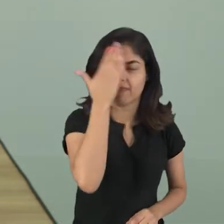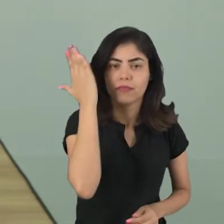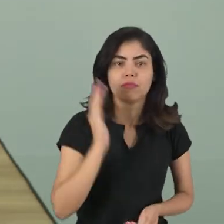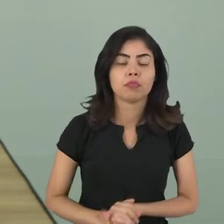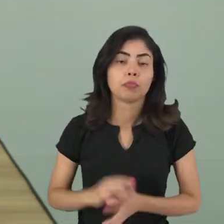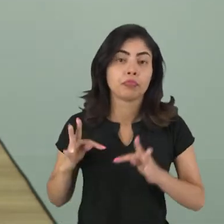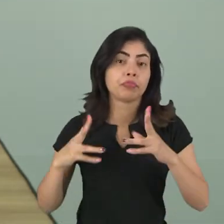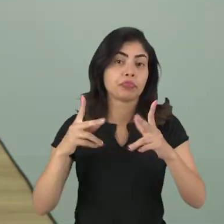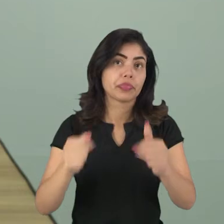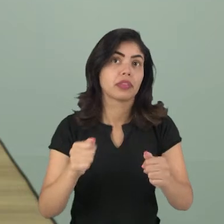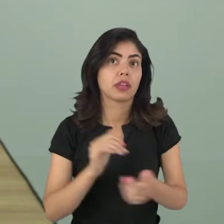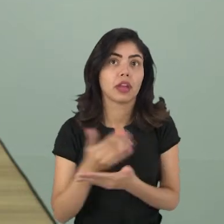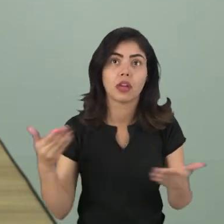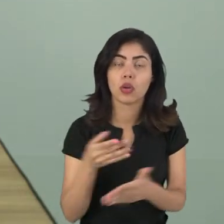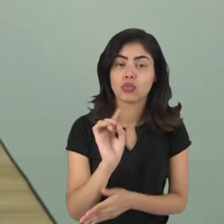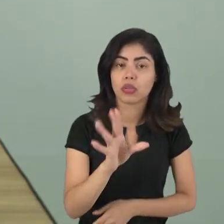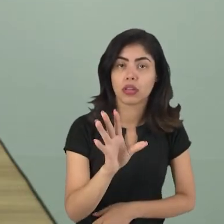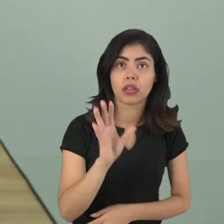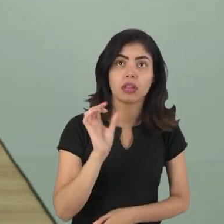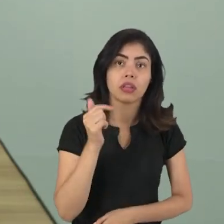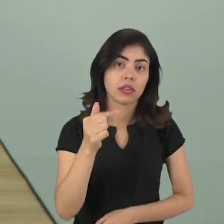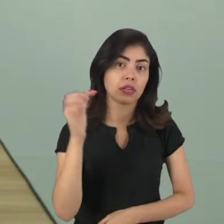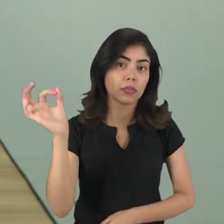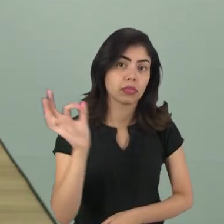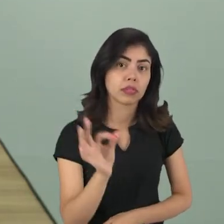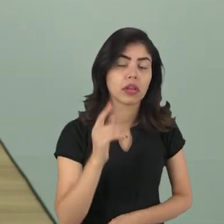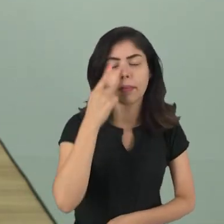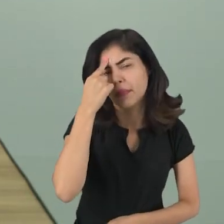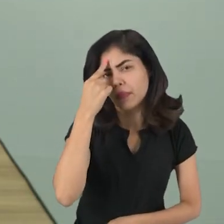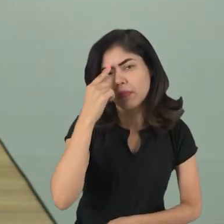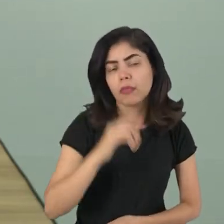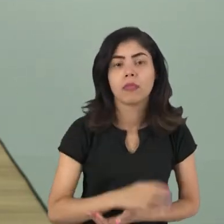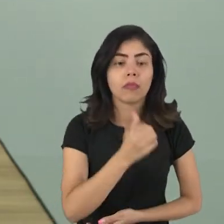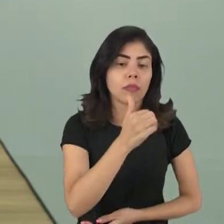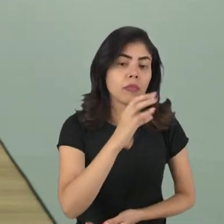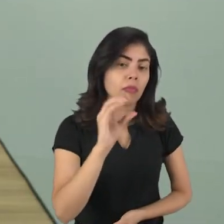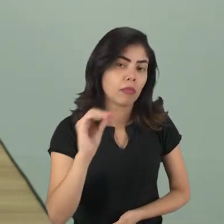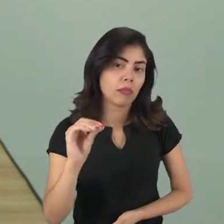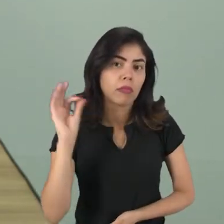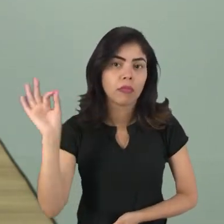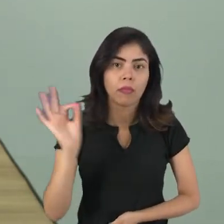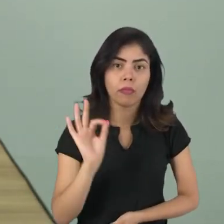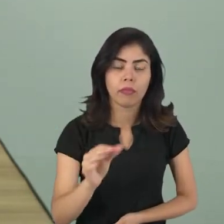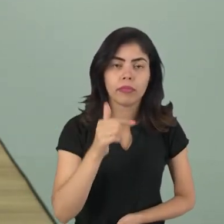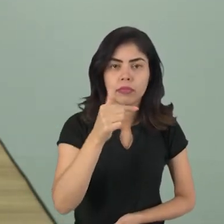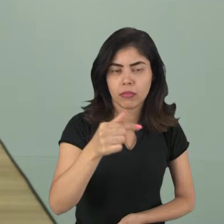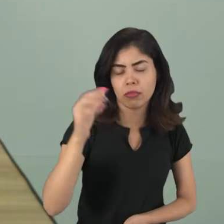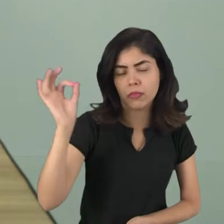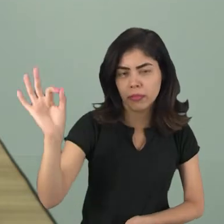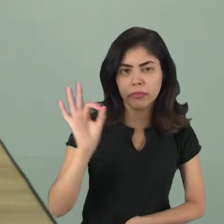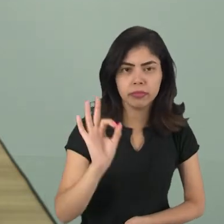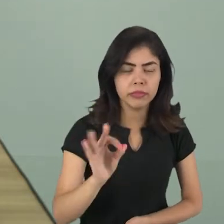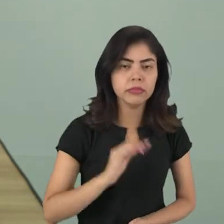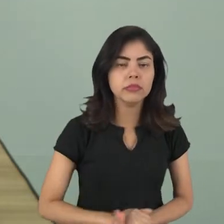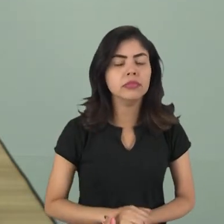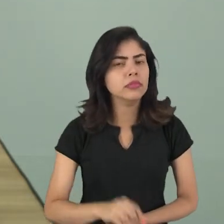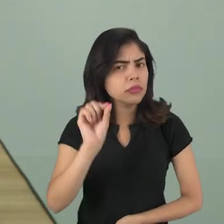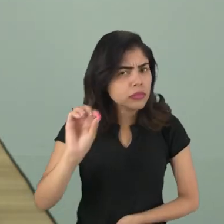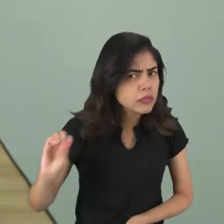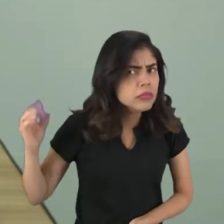anfíbios, 192 de répteis e 1.020 de pássaros. Boa parte dessa espécie